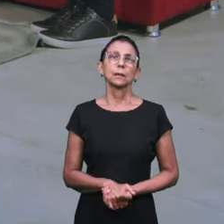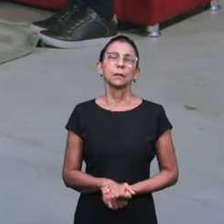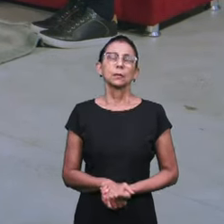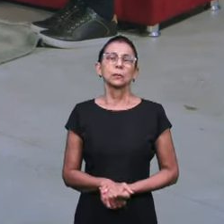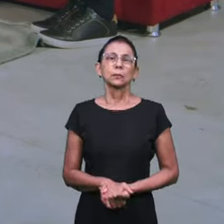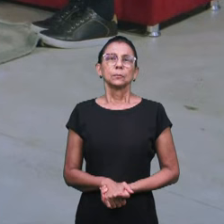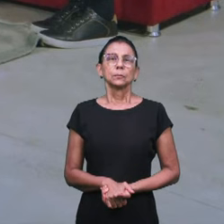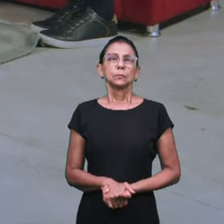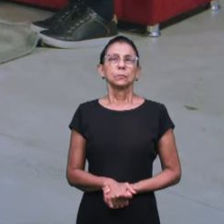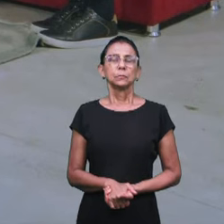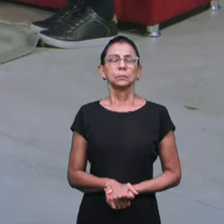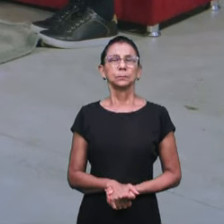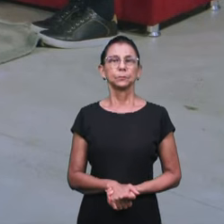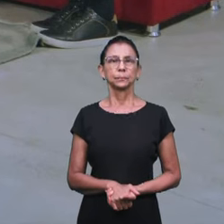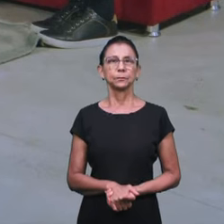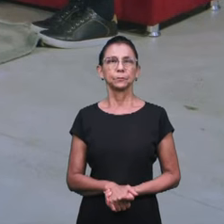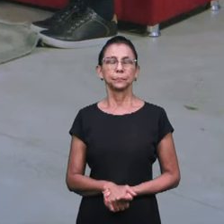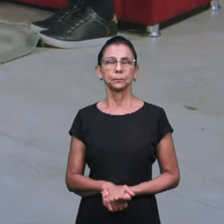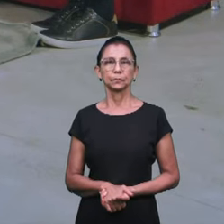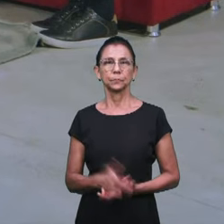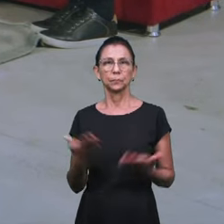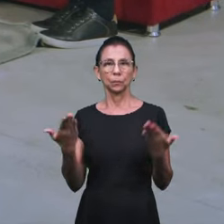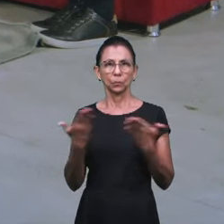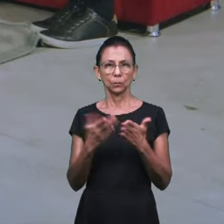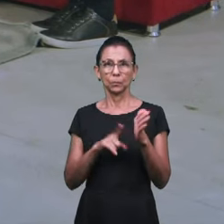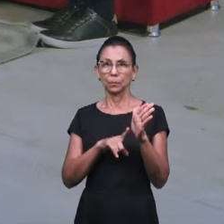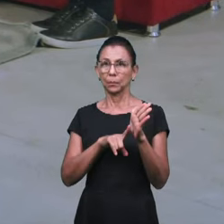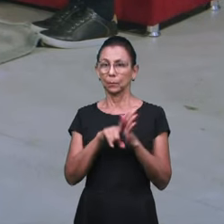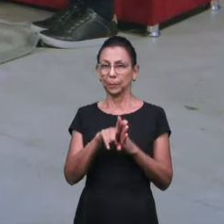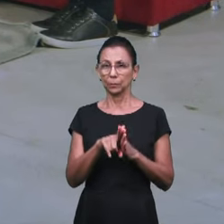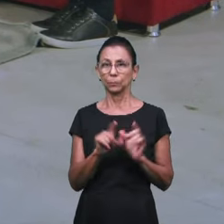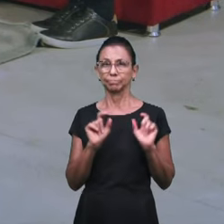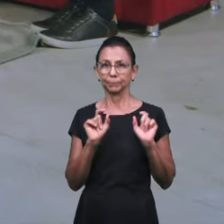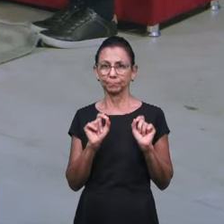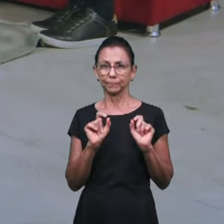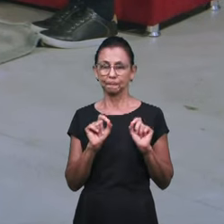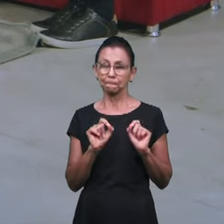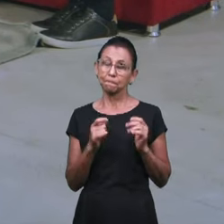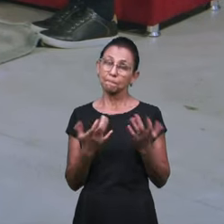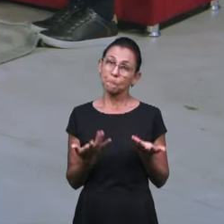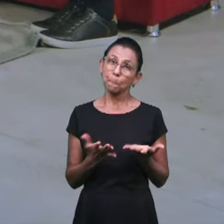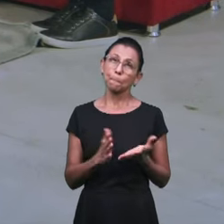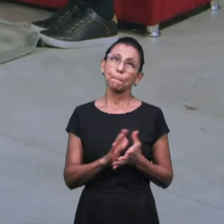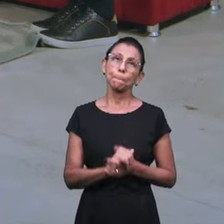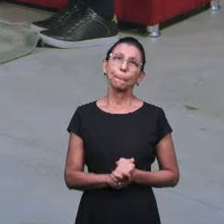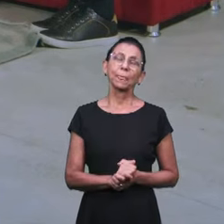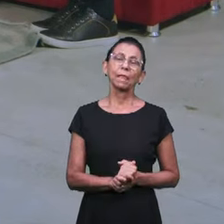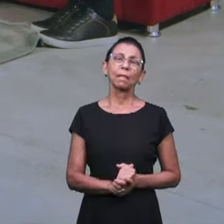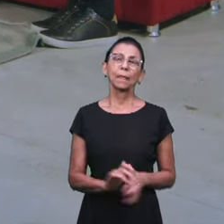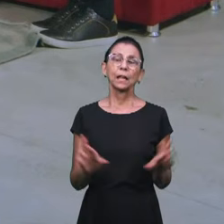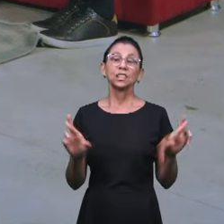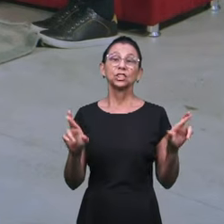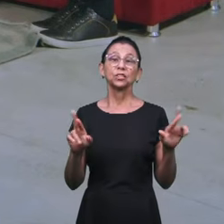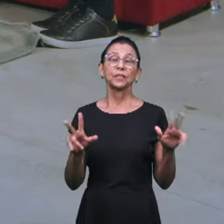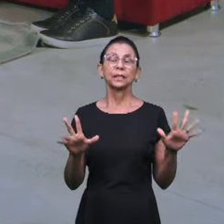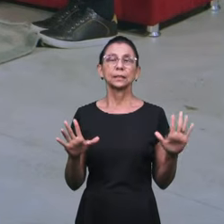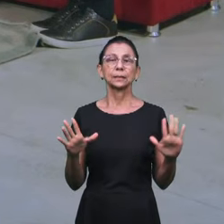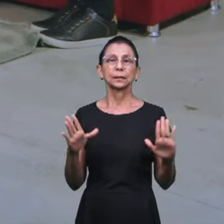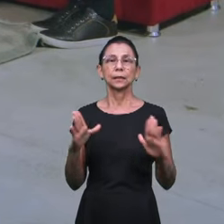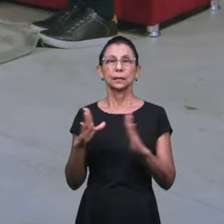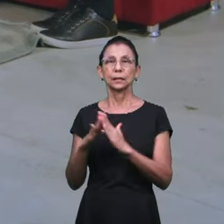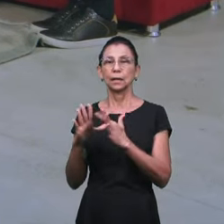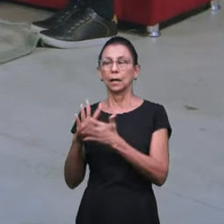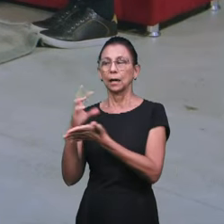o seguinte, que a nossa pergunta hoje, companheiros, é a seguinte: nós temos qual é a diferença entre